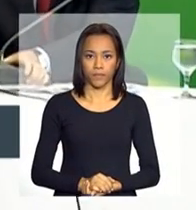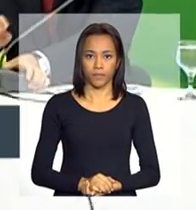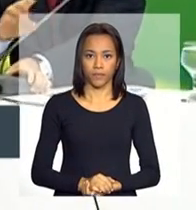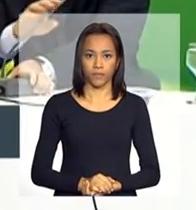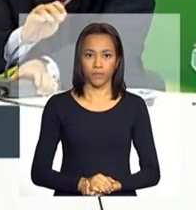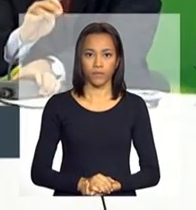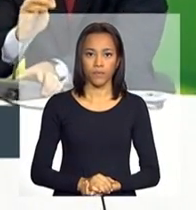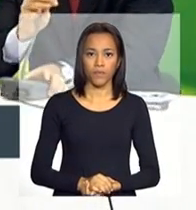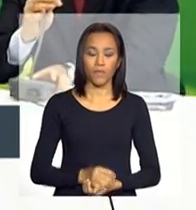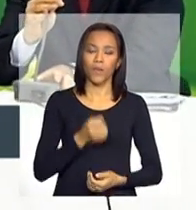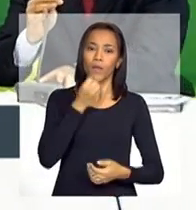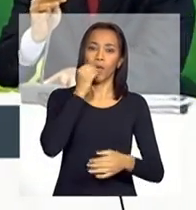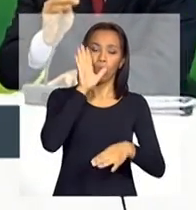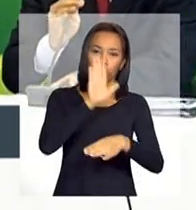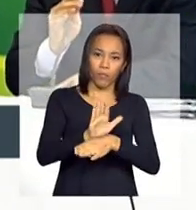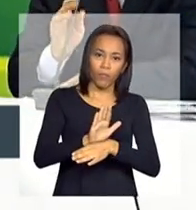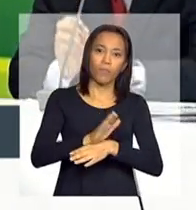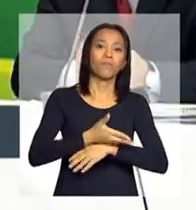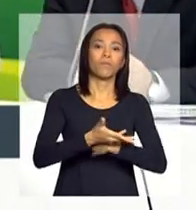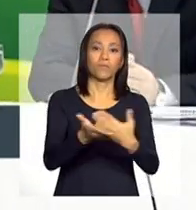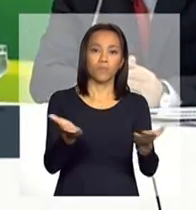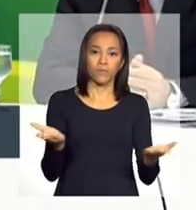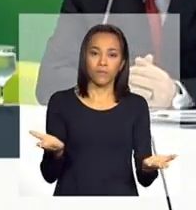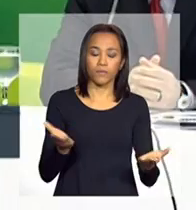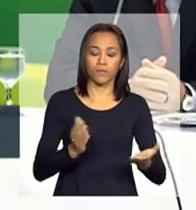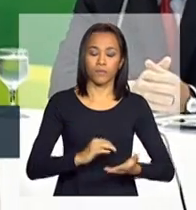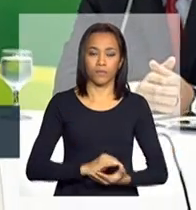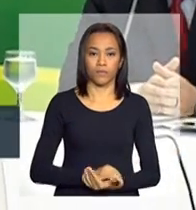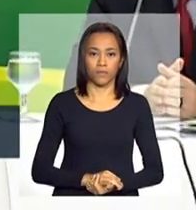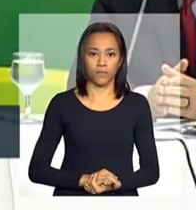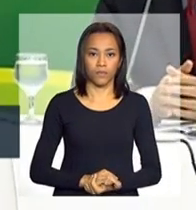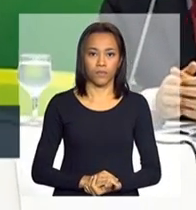Teresa Boa tarde eh